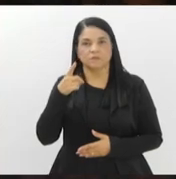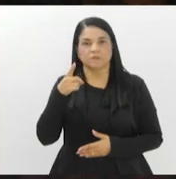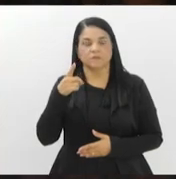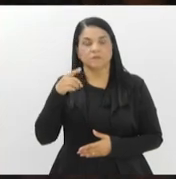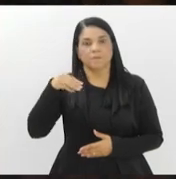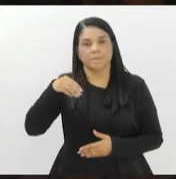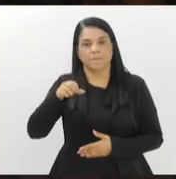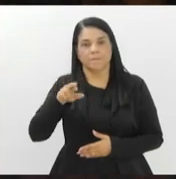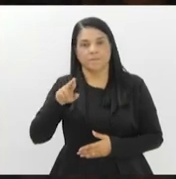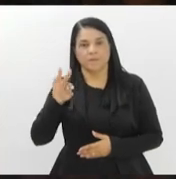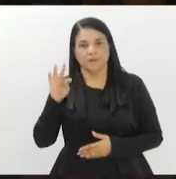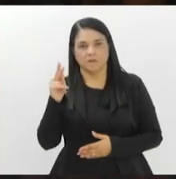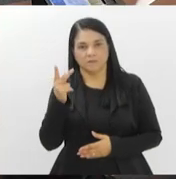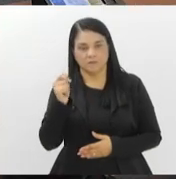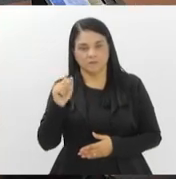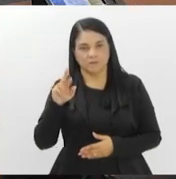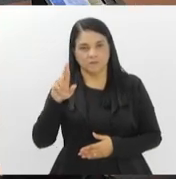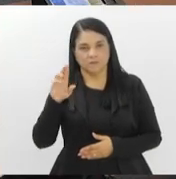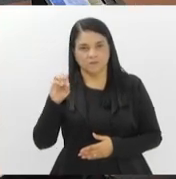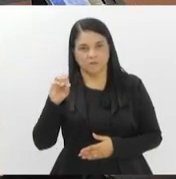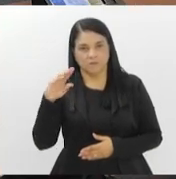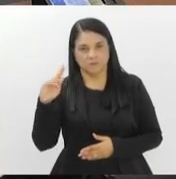deputada Marta Rocha.